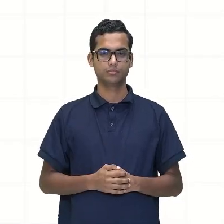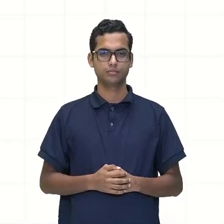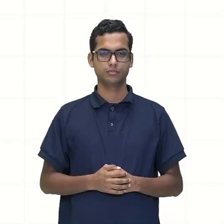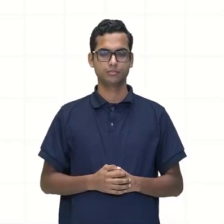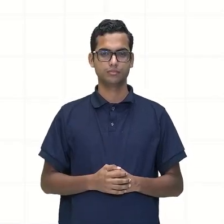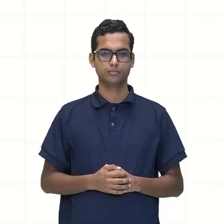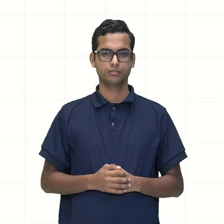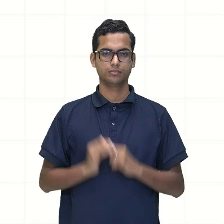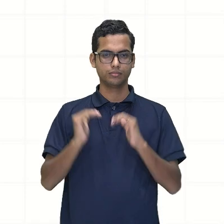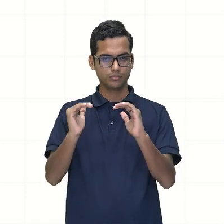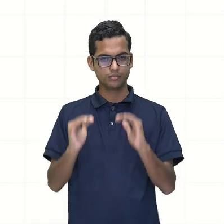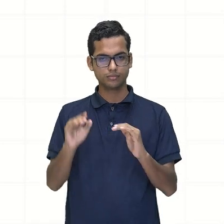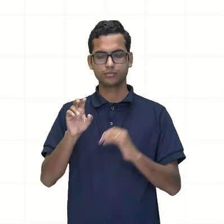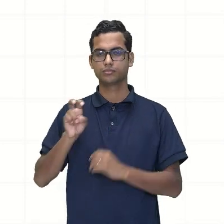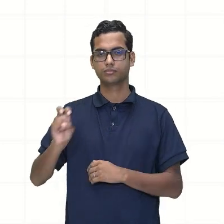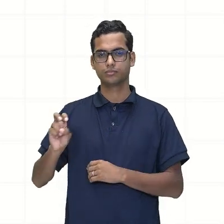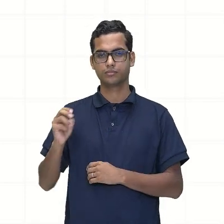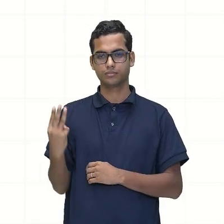53,13